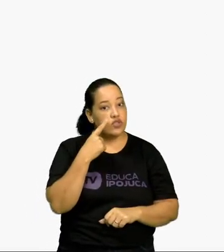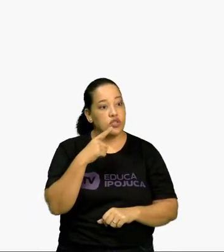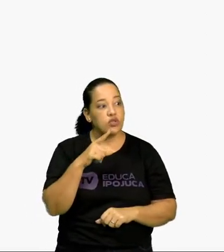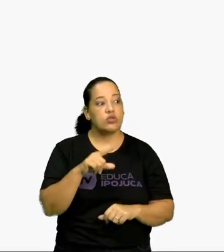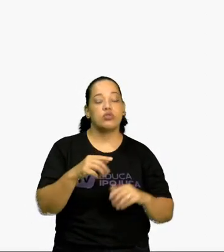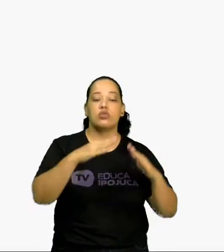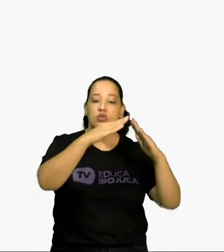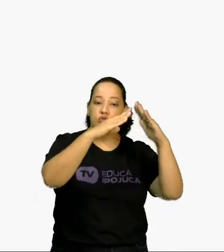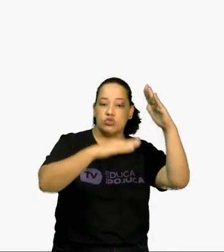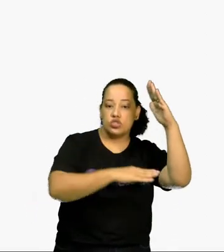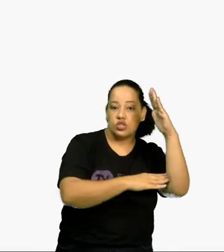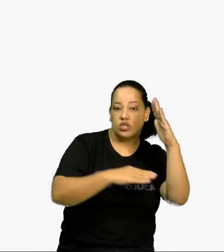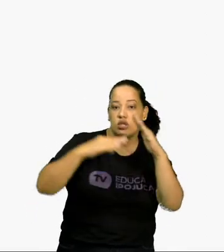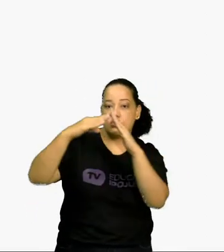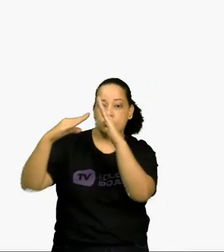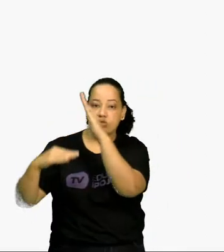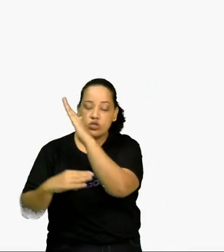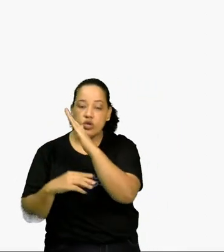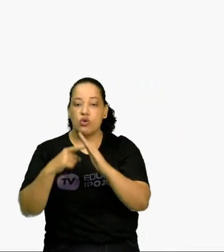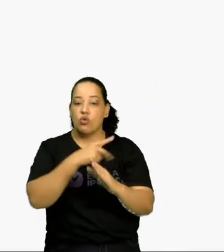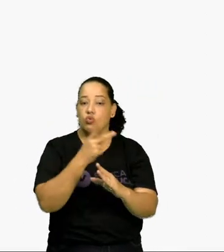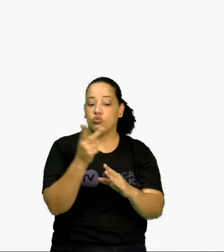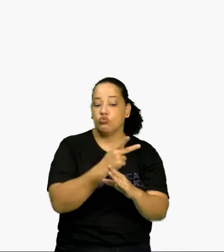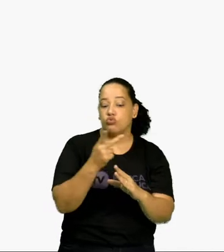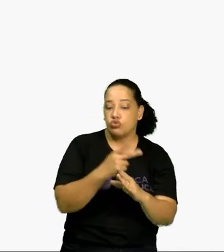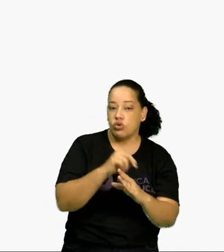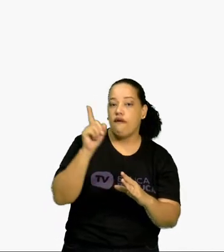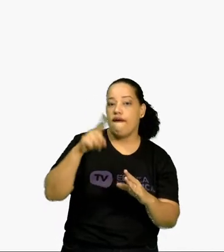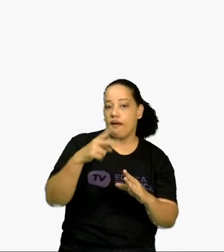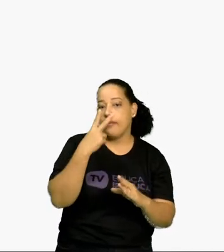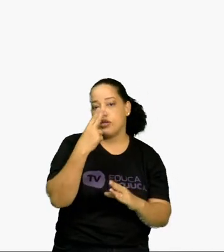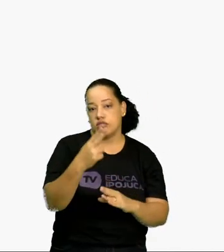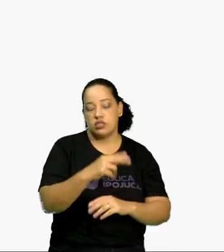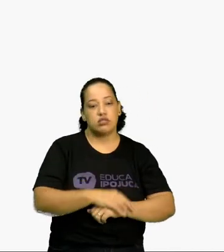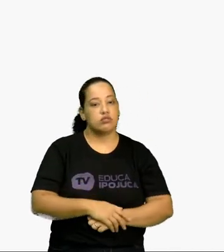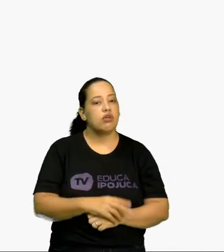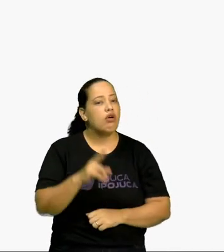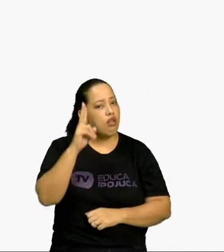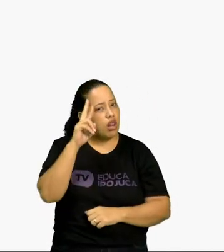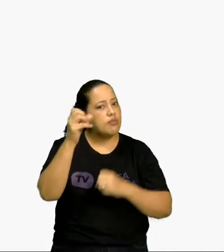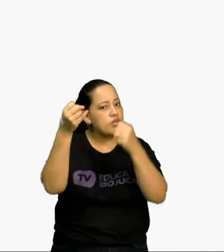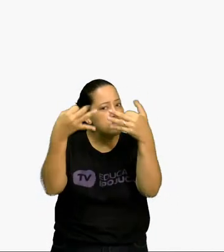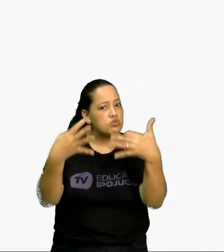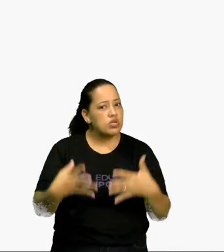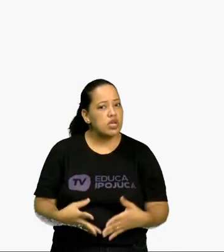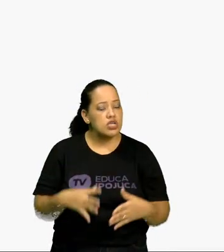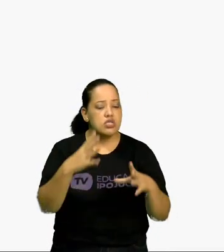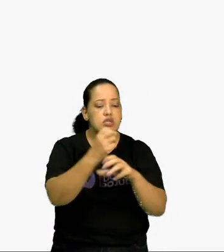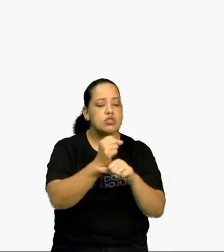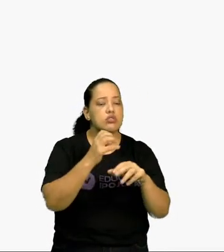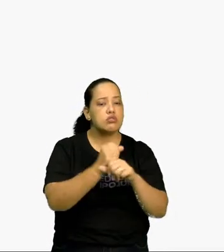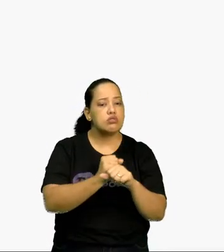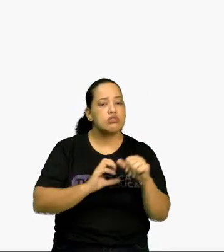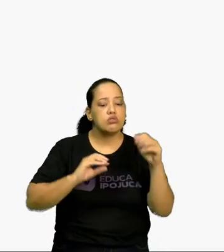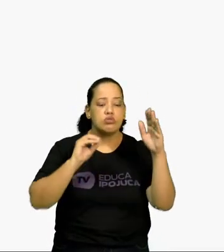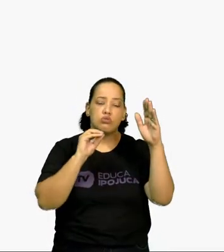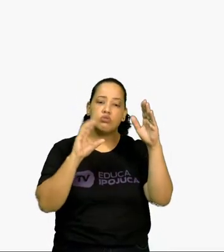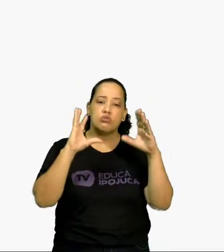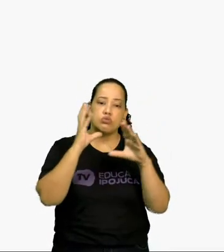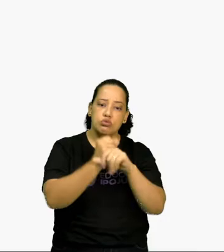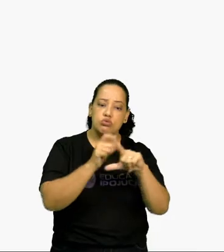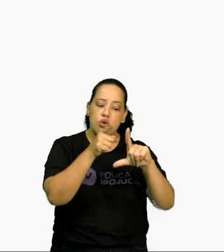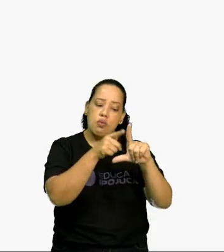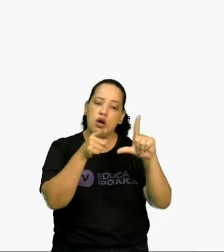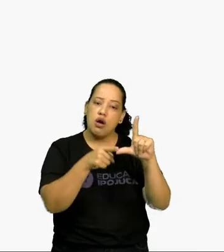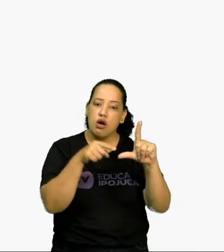dois triângulos são congruentes. Você tem que lembrar daquela explicação, que a soma dos ângulos internos de qualquer